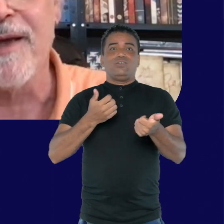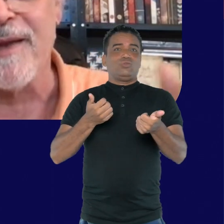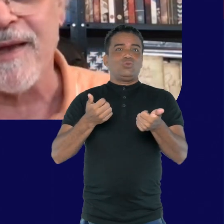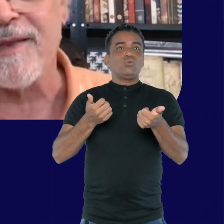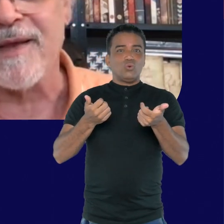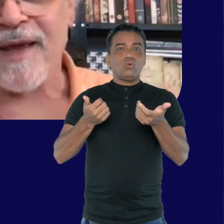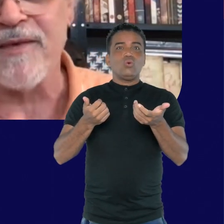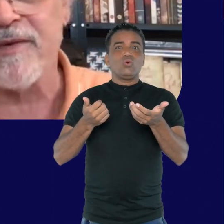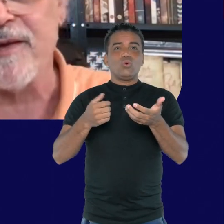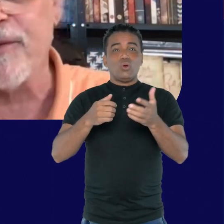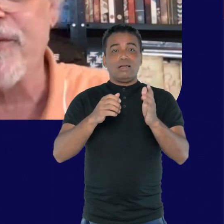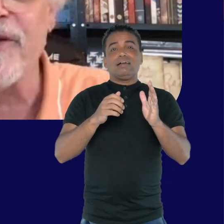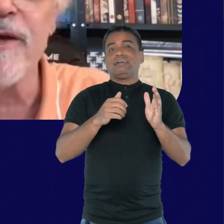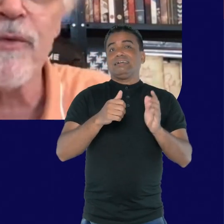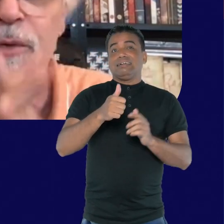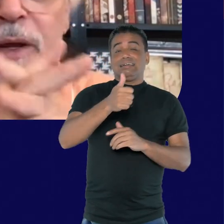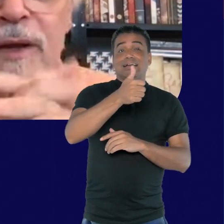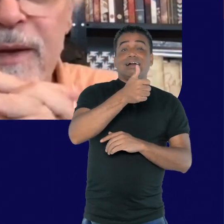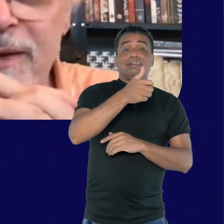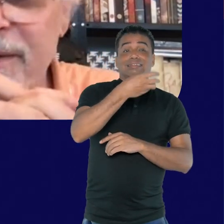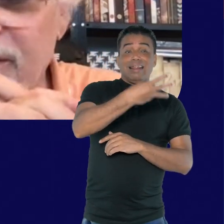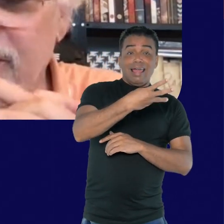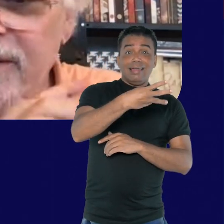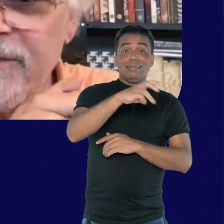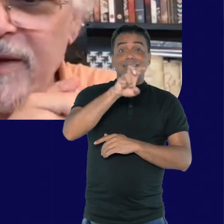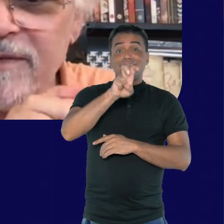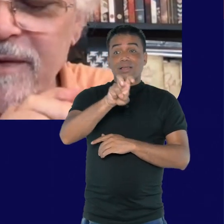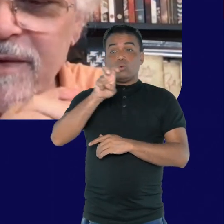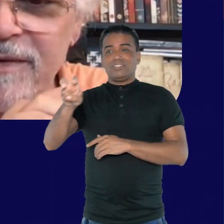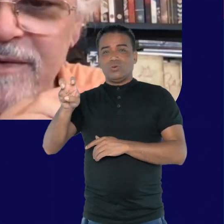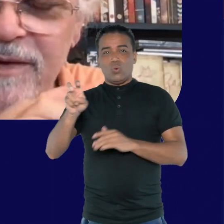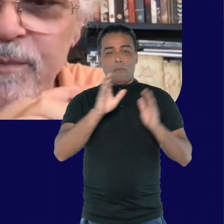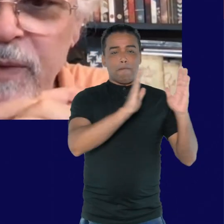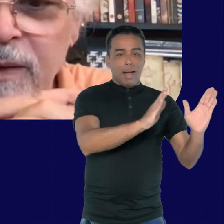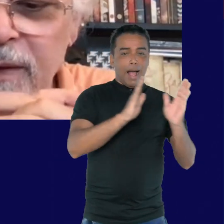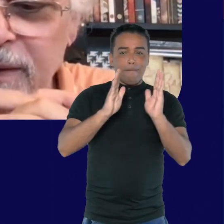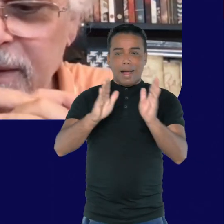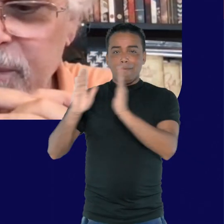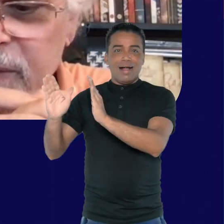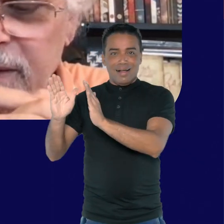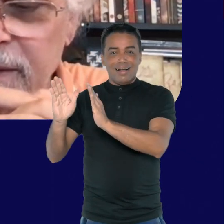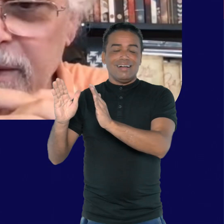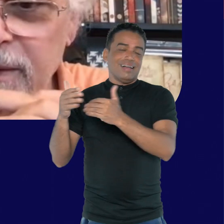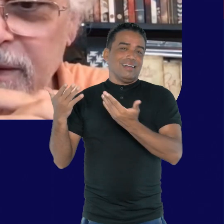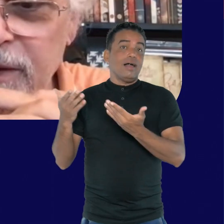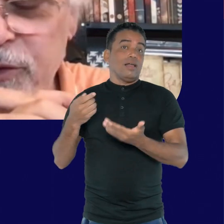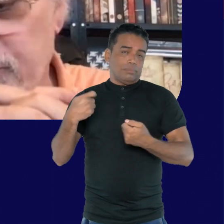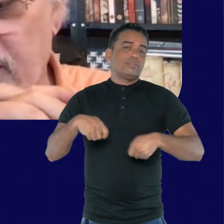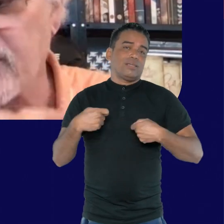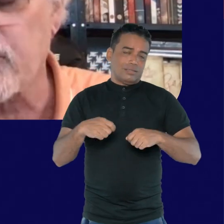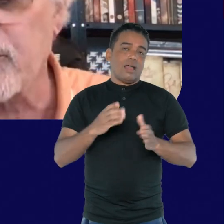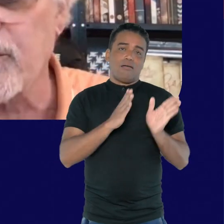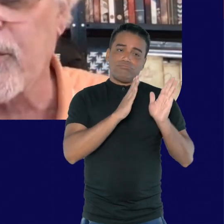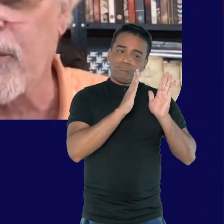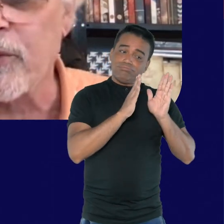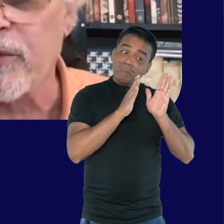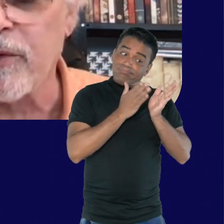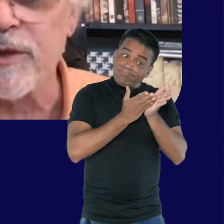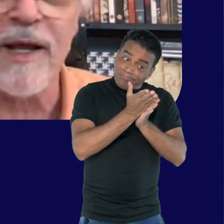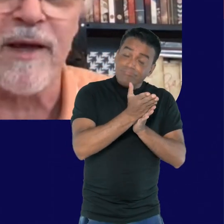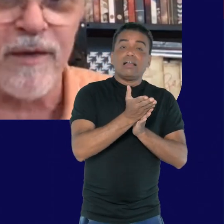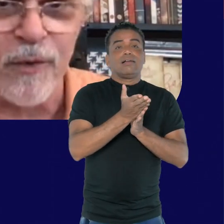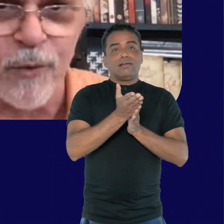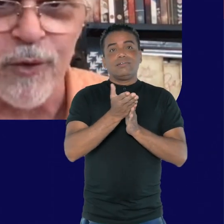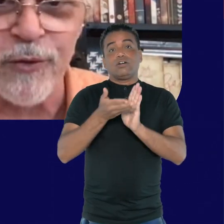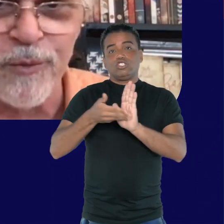tripartido, né? 3, 5, 5, e então ele vai ser assim. E, de fato, o ponto